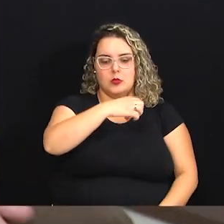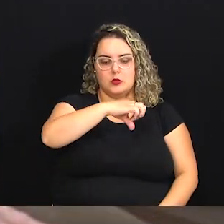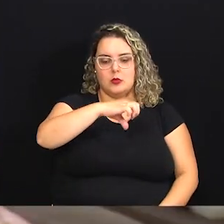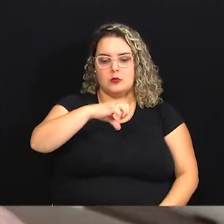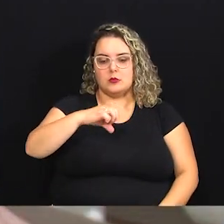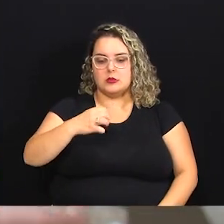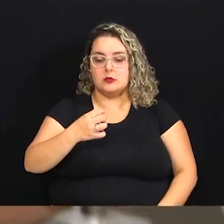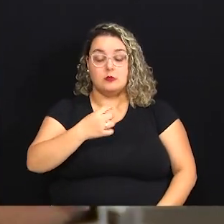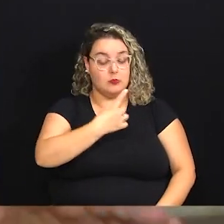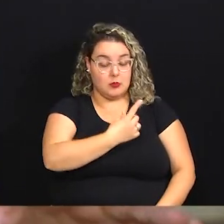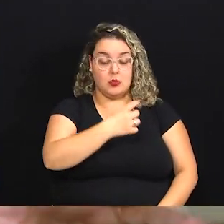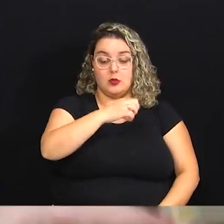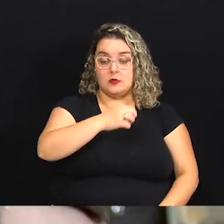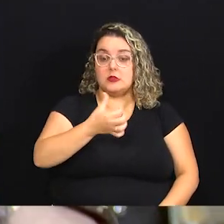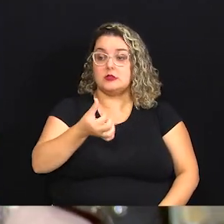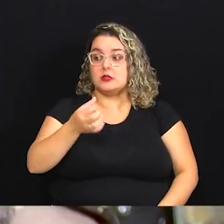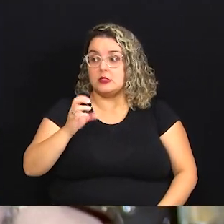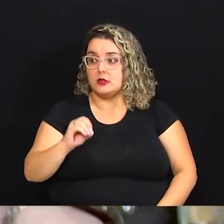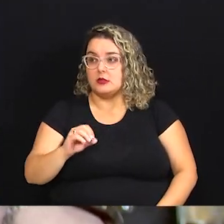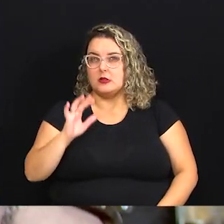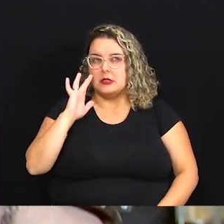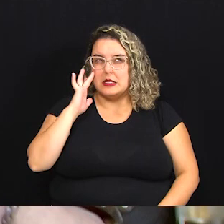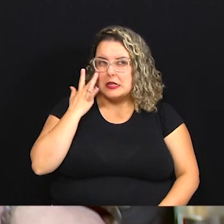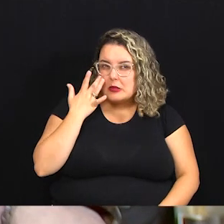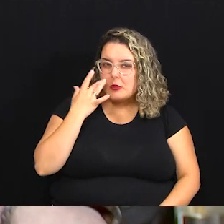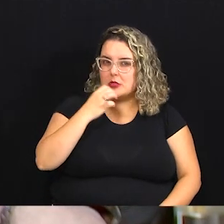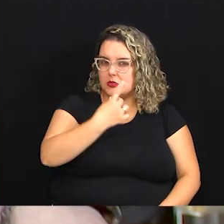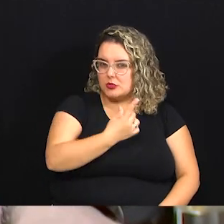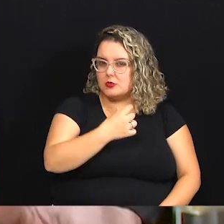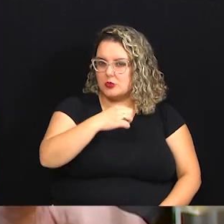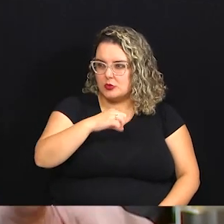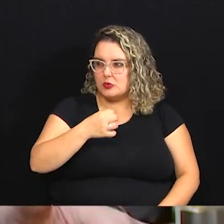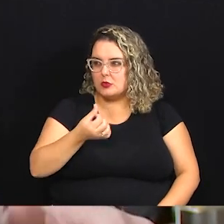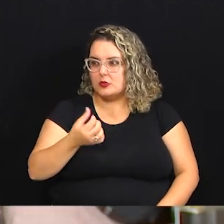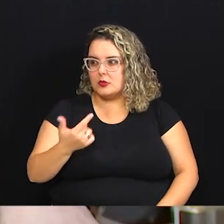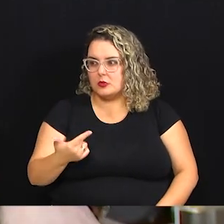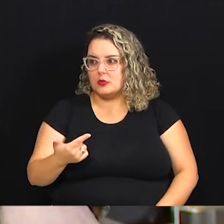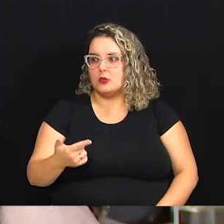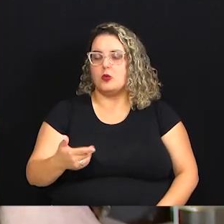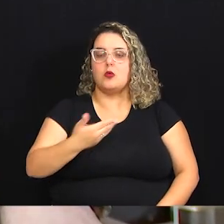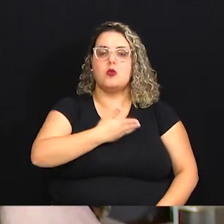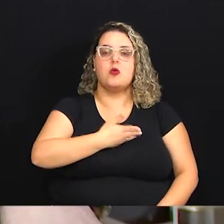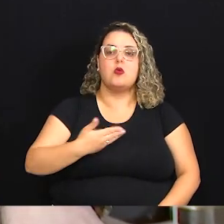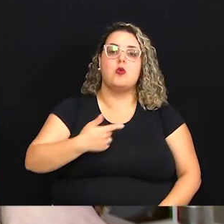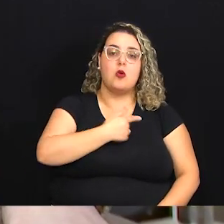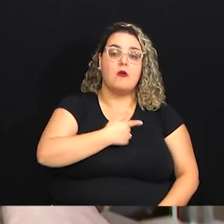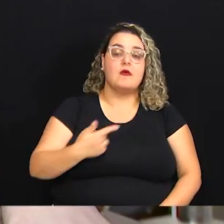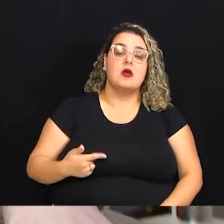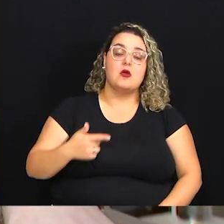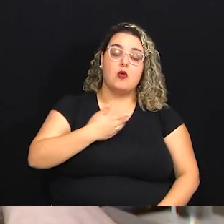de 1960, se não me falha a memória, 1962, com o governo de João Goulart.